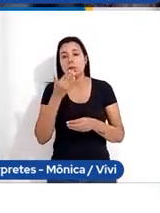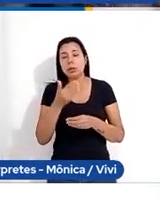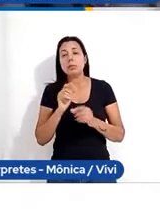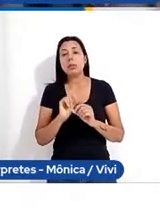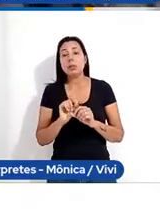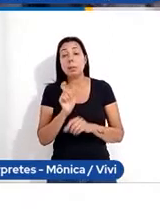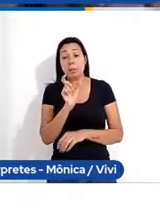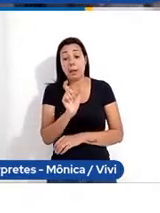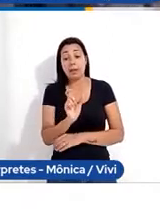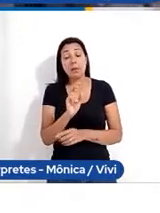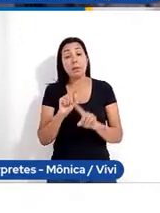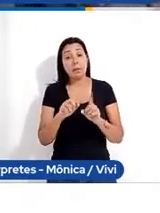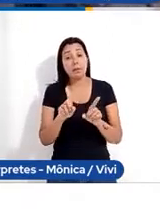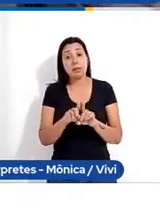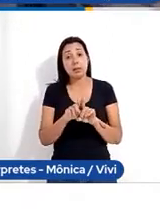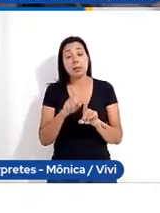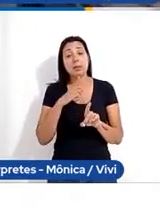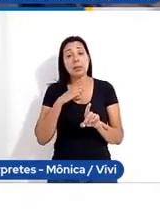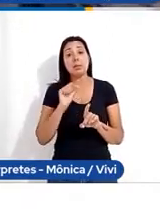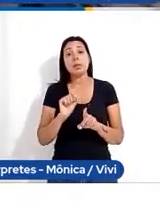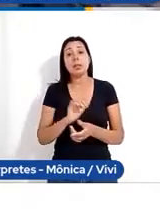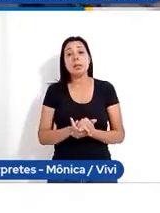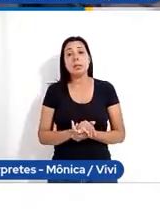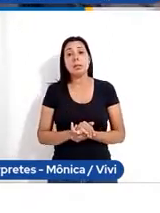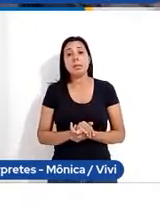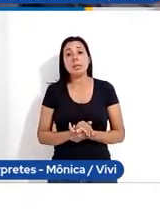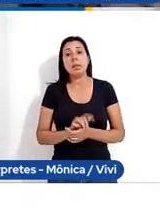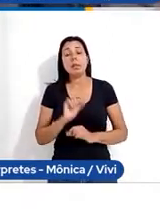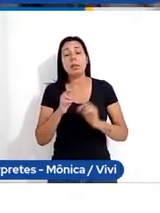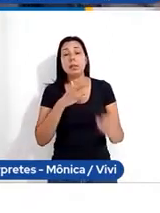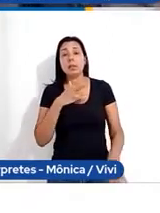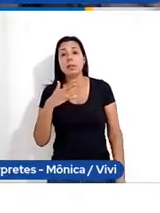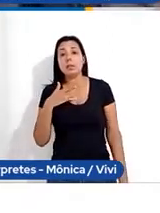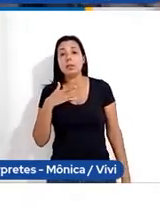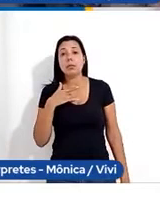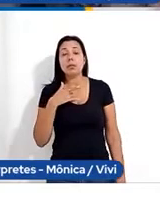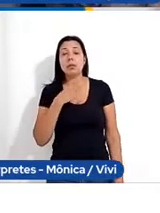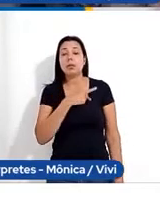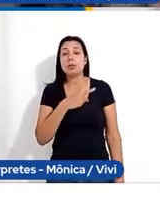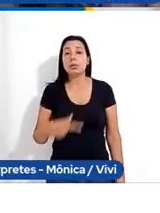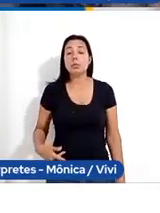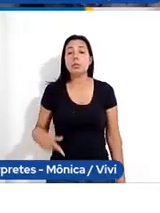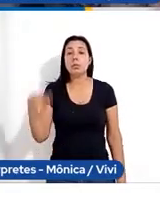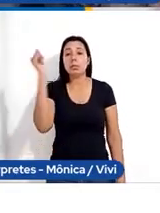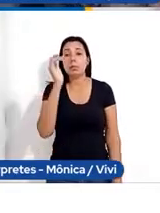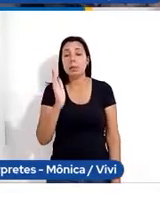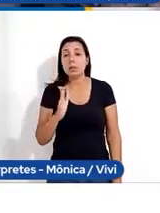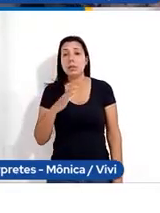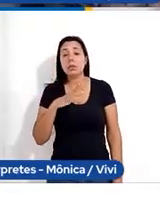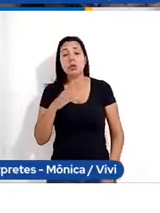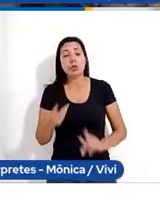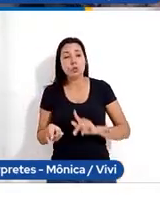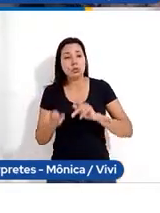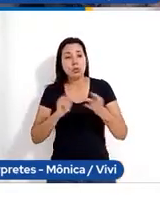mas ao mesmo tempo, no caso da saúde pública brasileira, a gente pode inverter esse